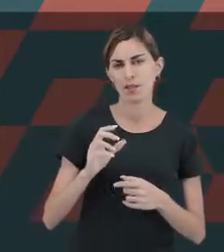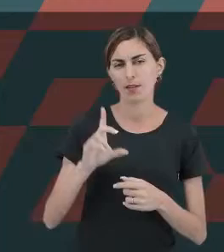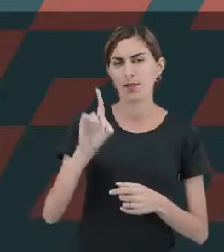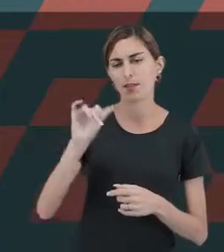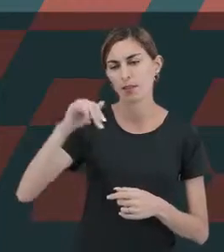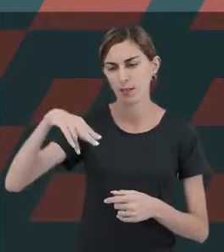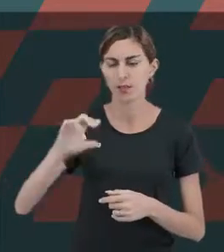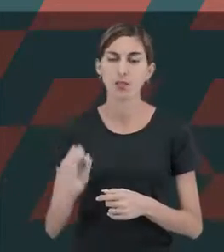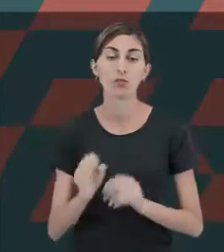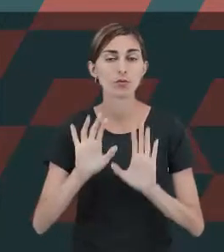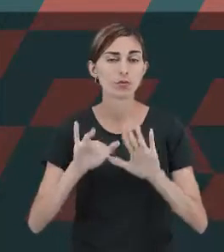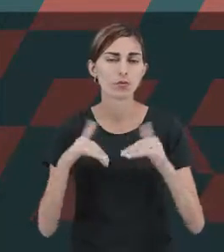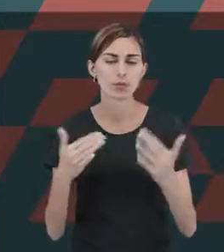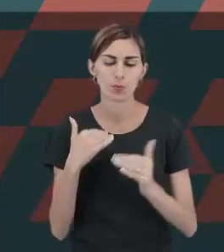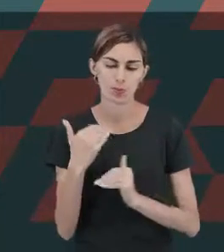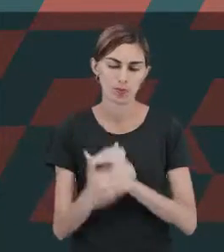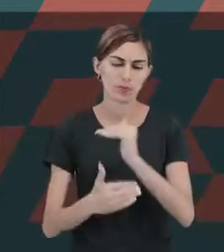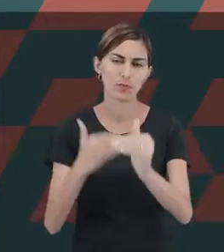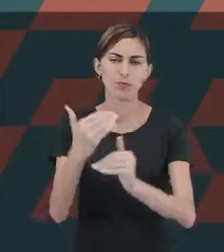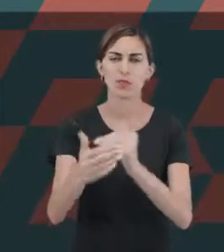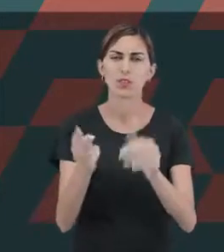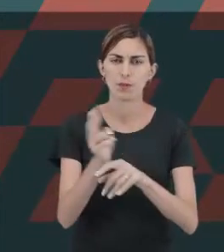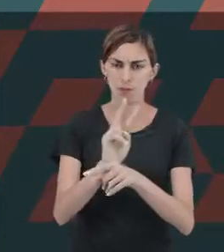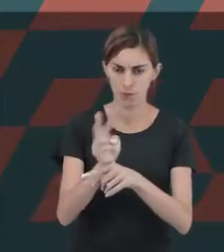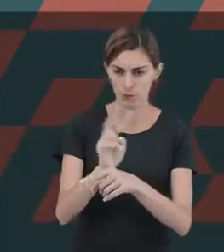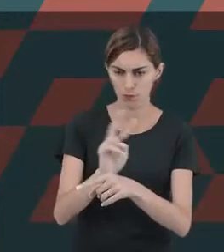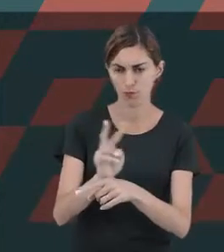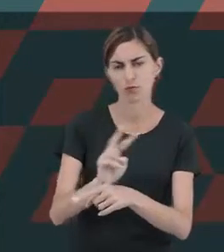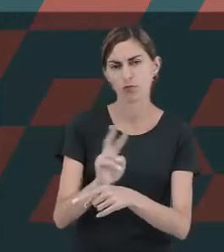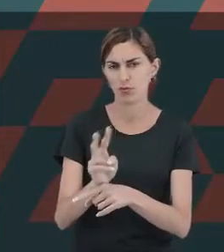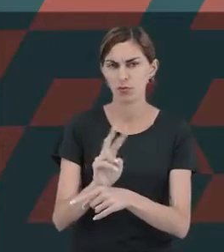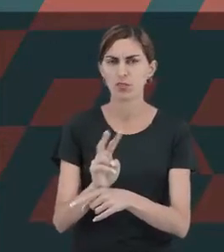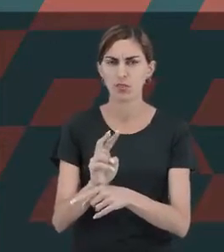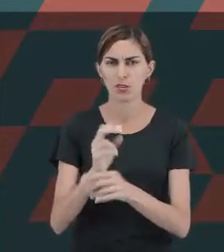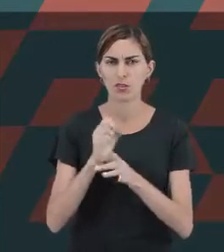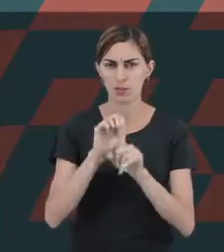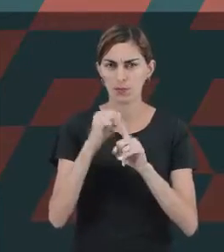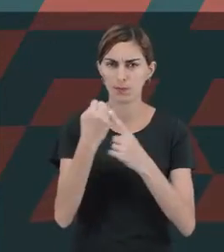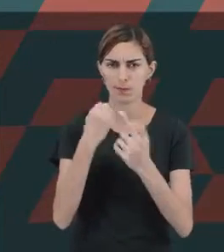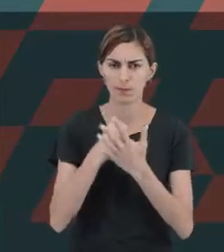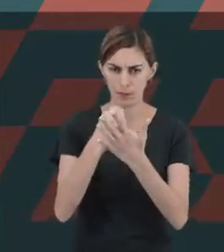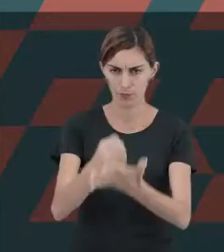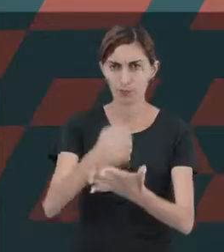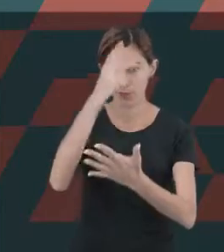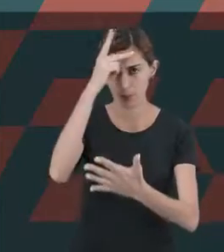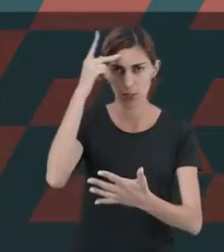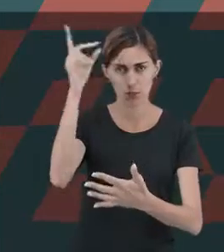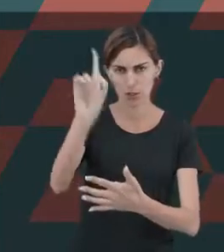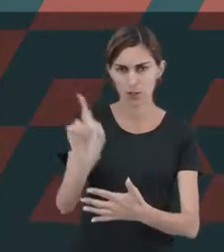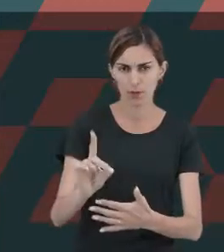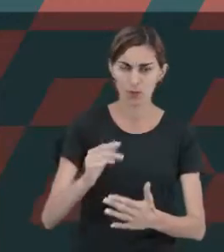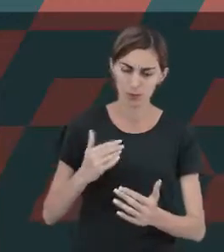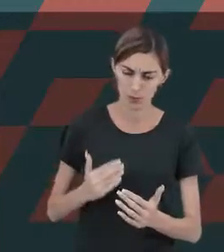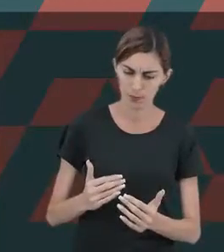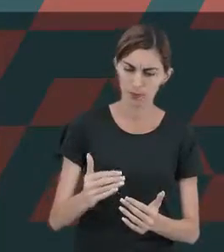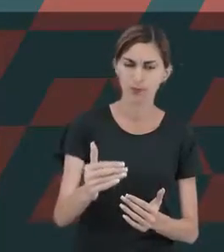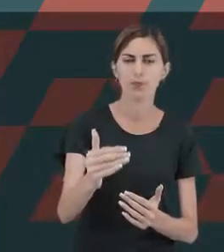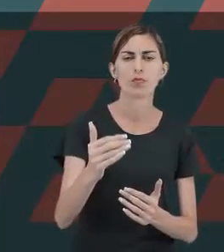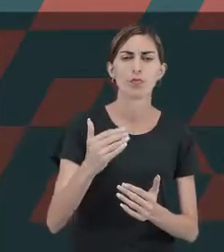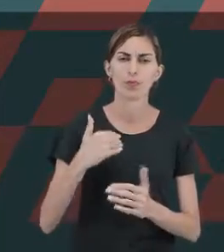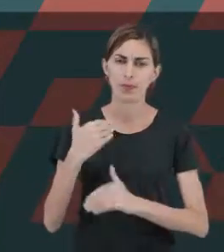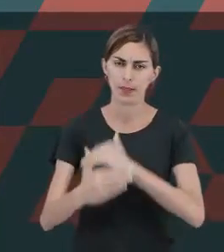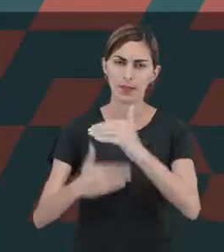danos. Então, no processo da vigilância socioassistencial, a pessoa com deficiência passa a ser,